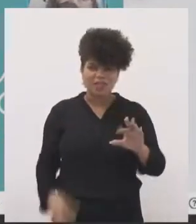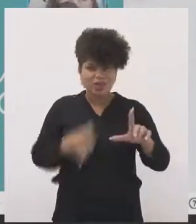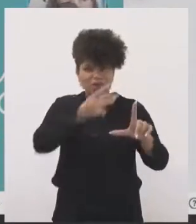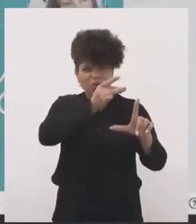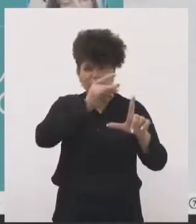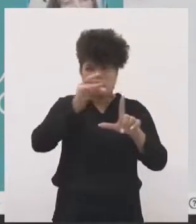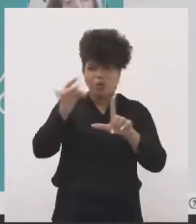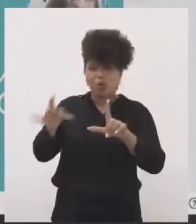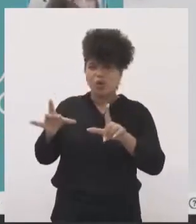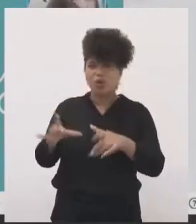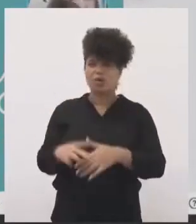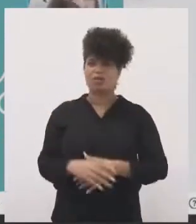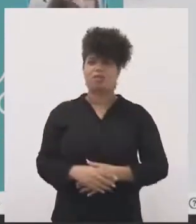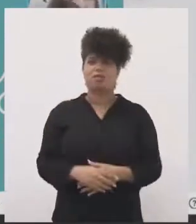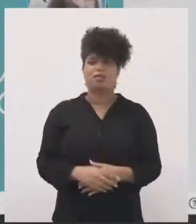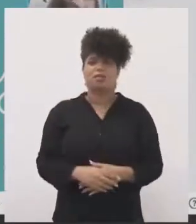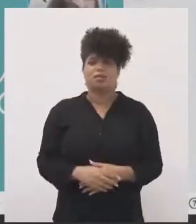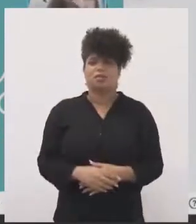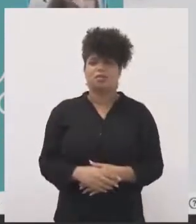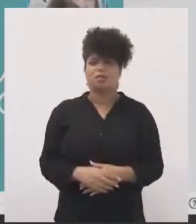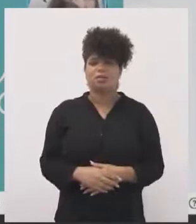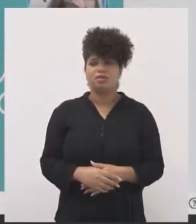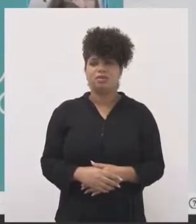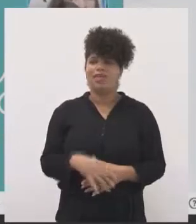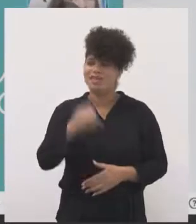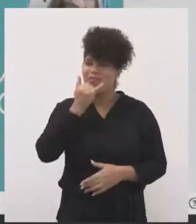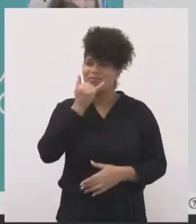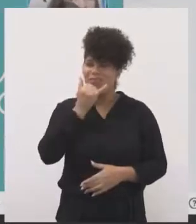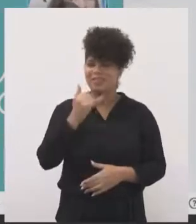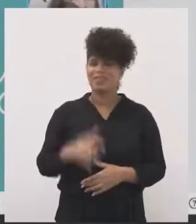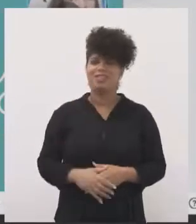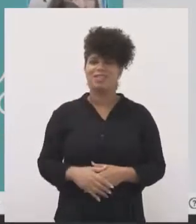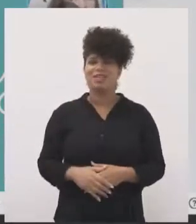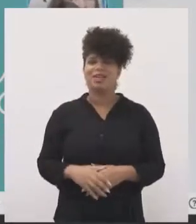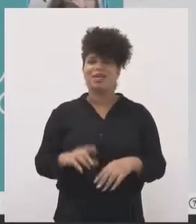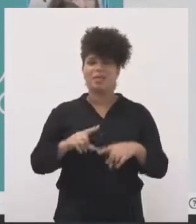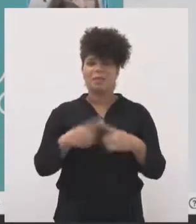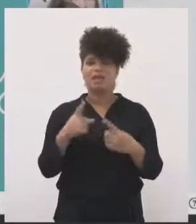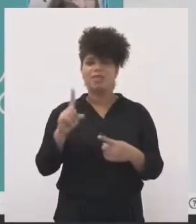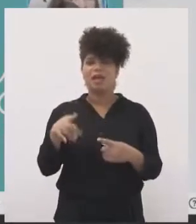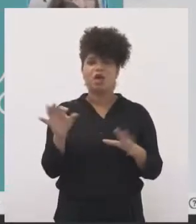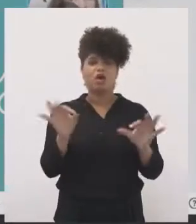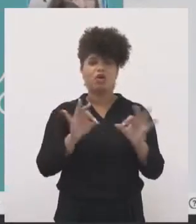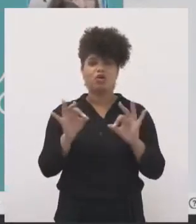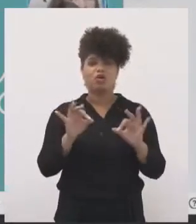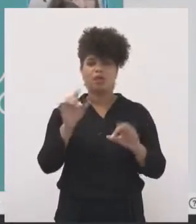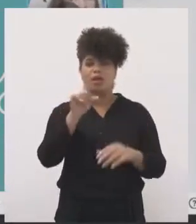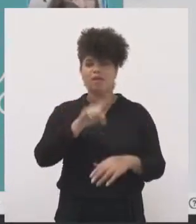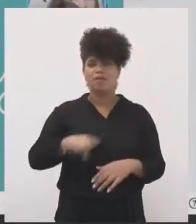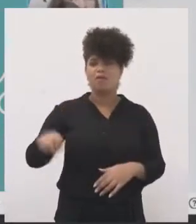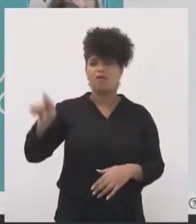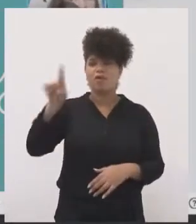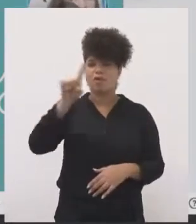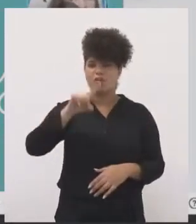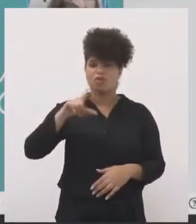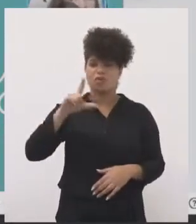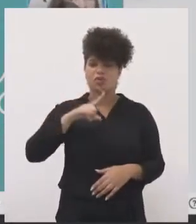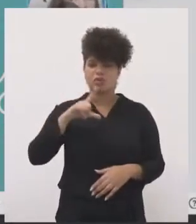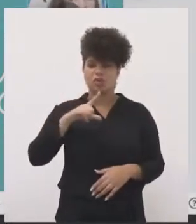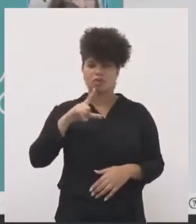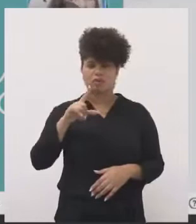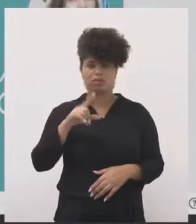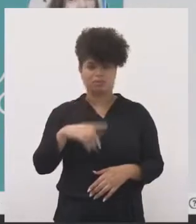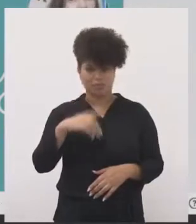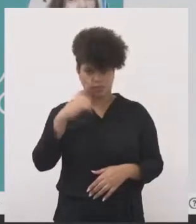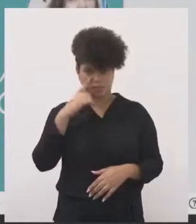muito bonitinho, de um dinossauro. Desculpa. Mas ele se encaixa perfeitamente dentro daquela forma, daquela figura.